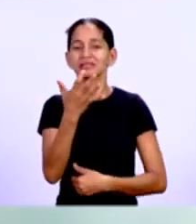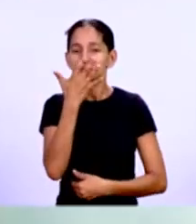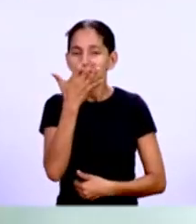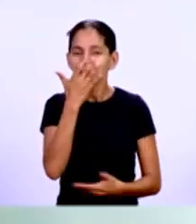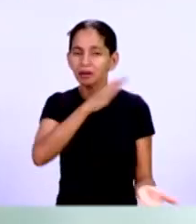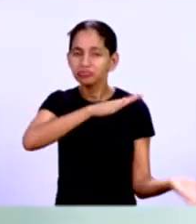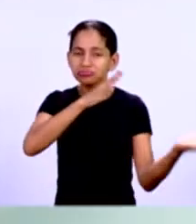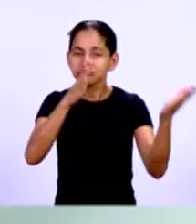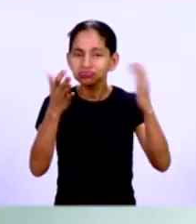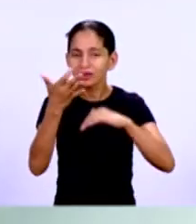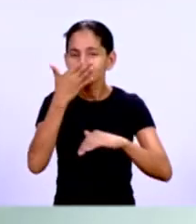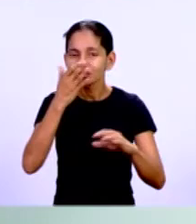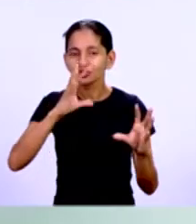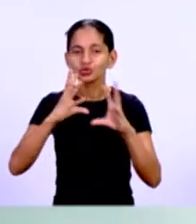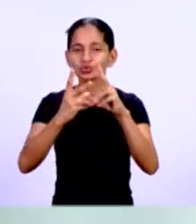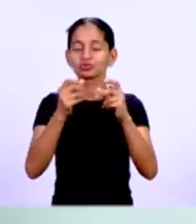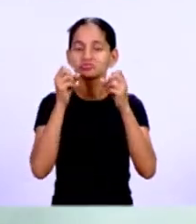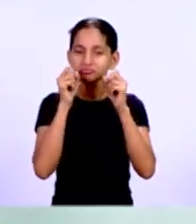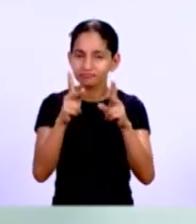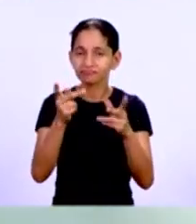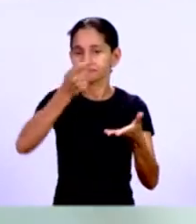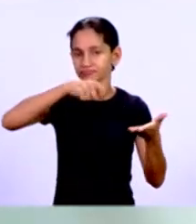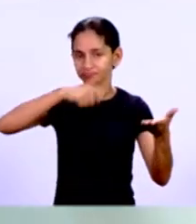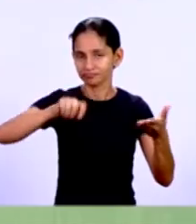horário. Vamos seguir então com a correção.